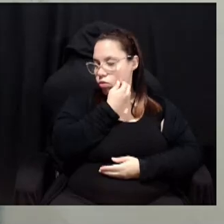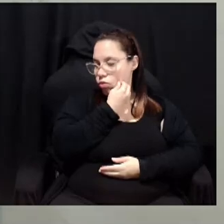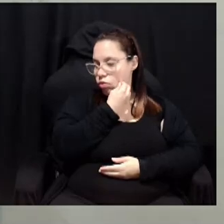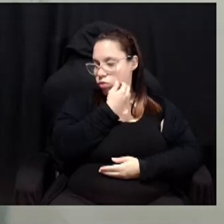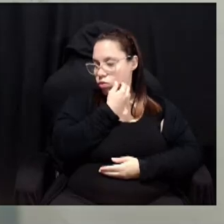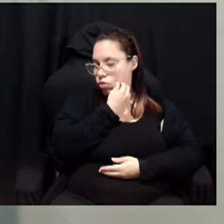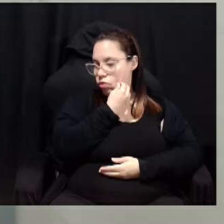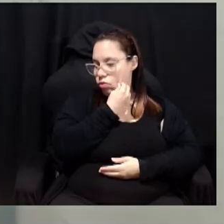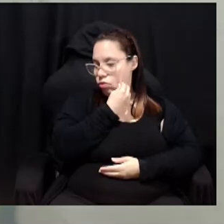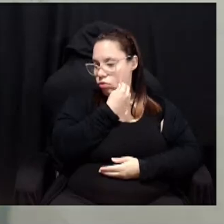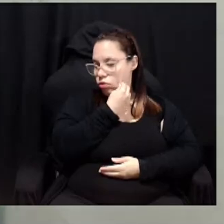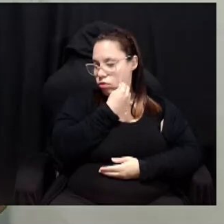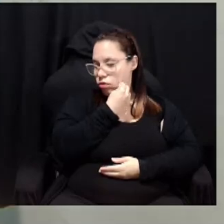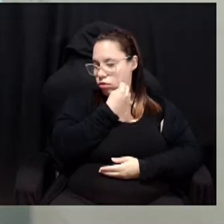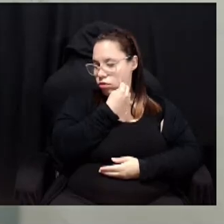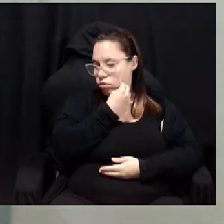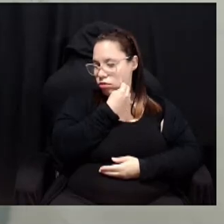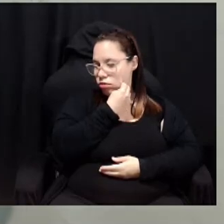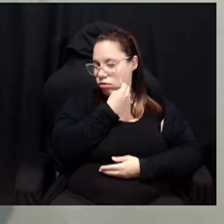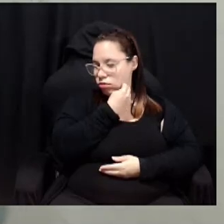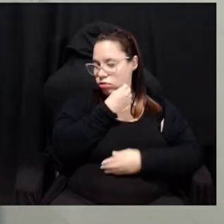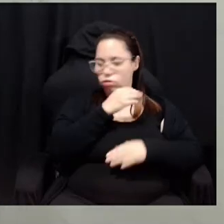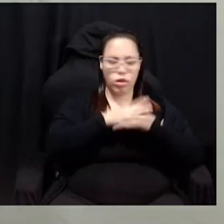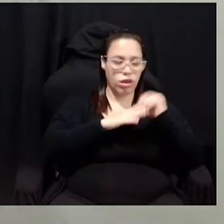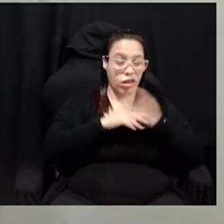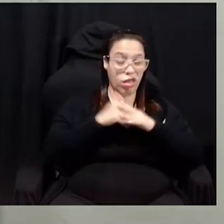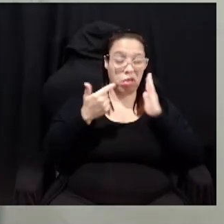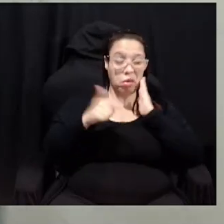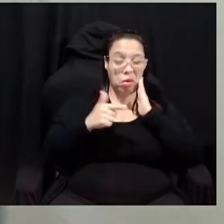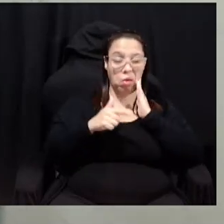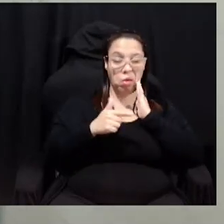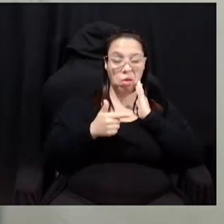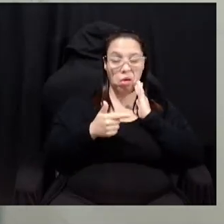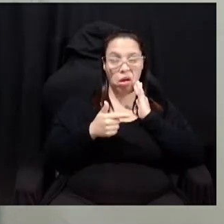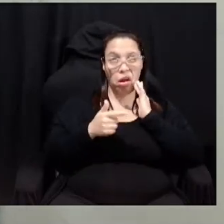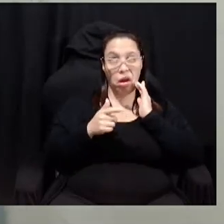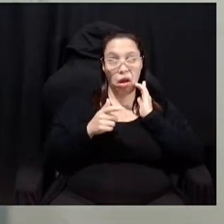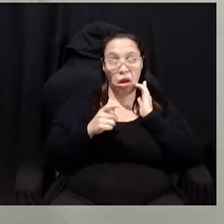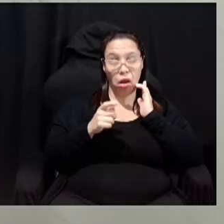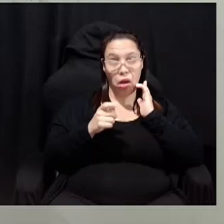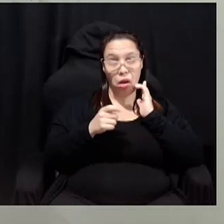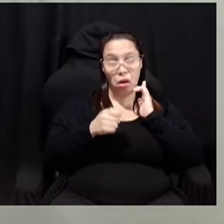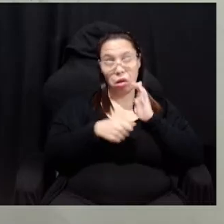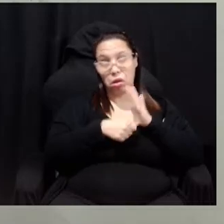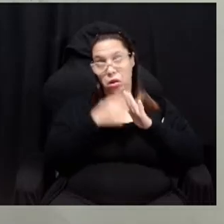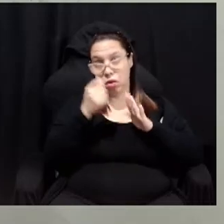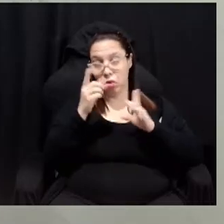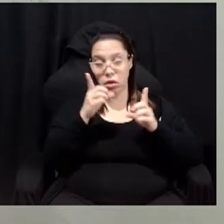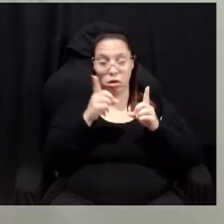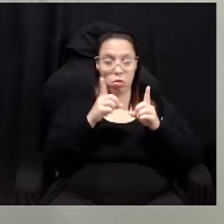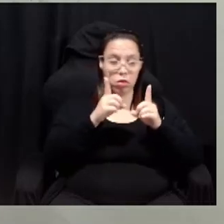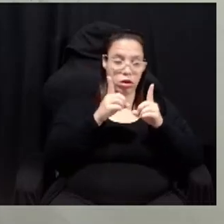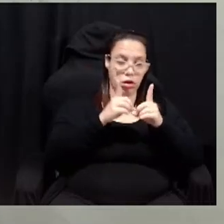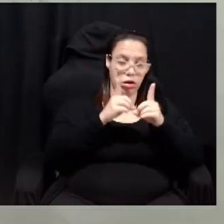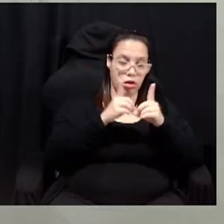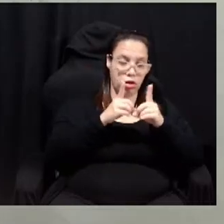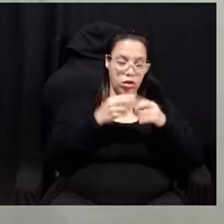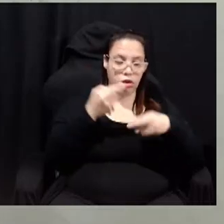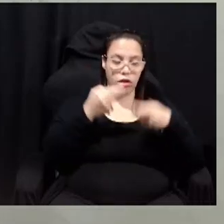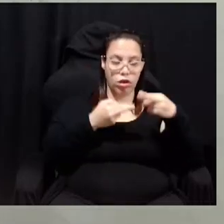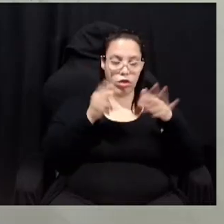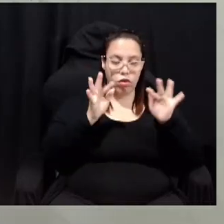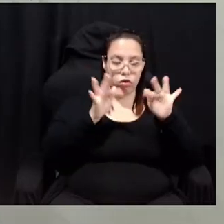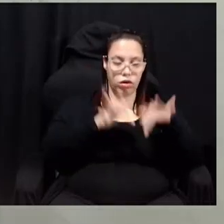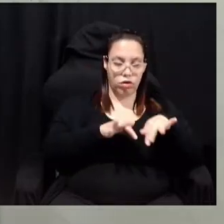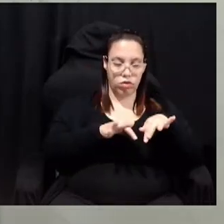naquelas tarefas que são mais repetitivas, até o primeiro atendimento, mas o fechamento, aquele relacionamento, o